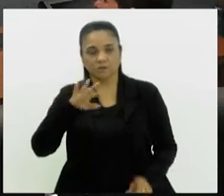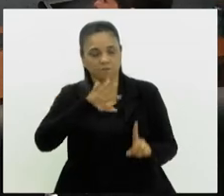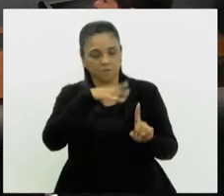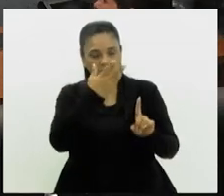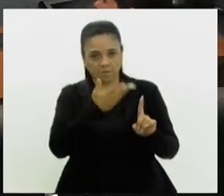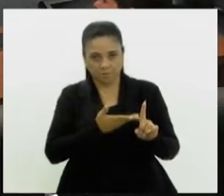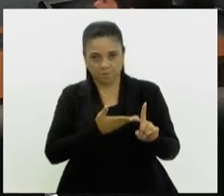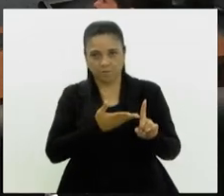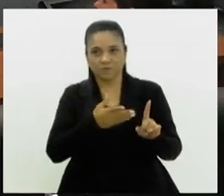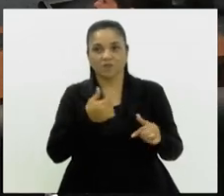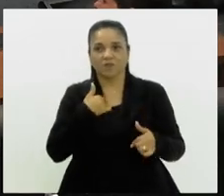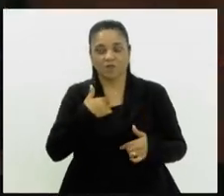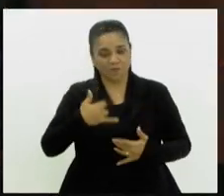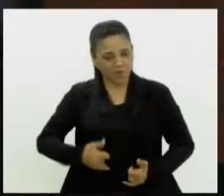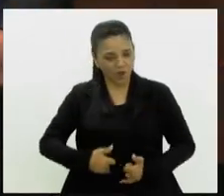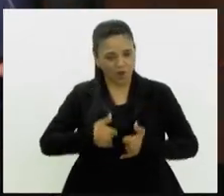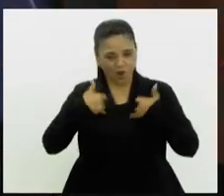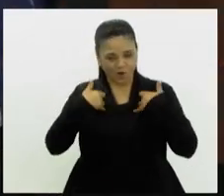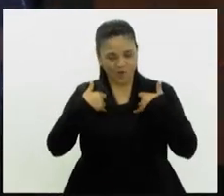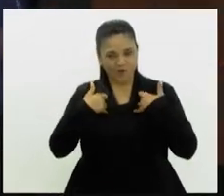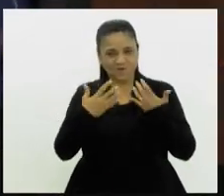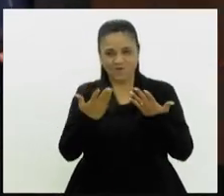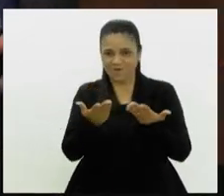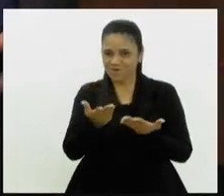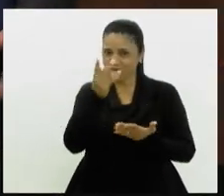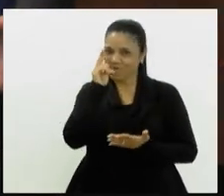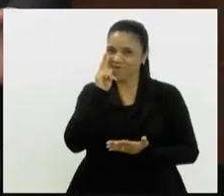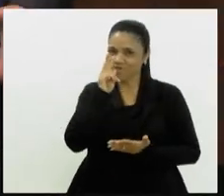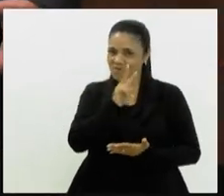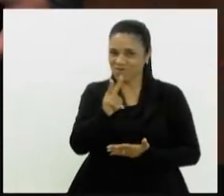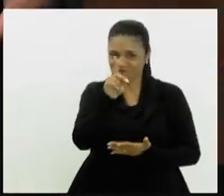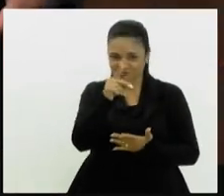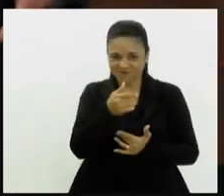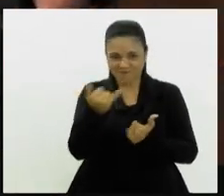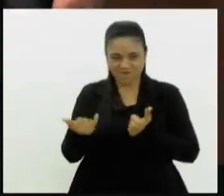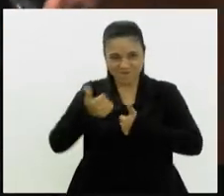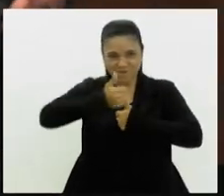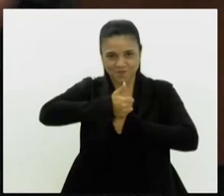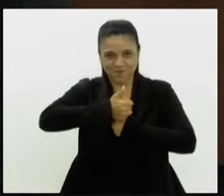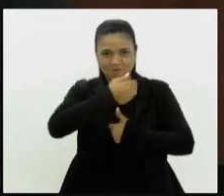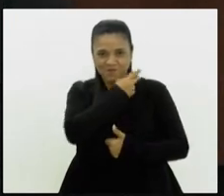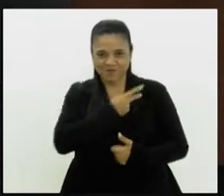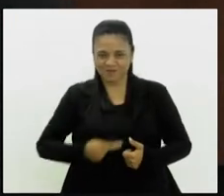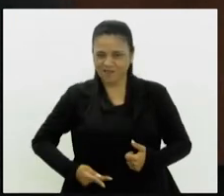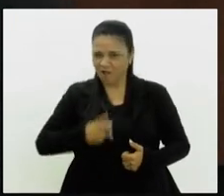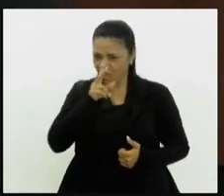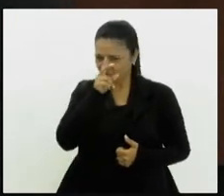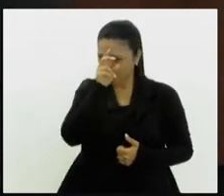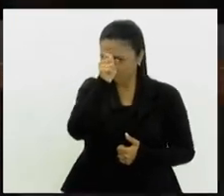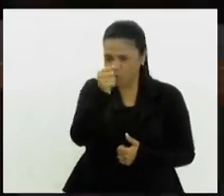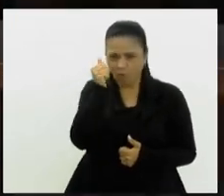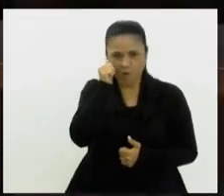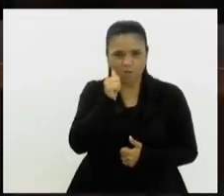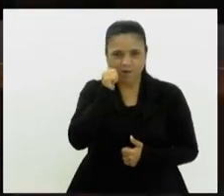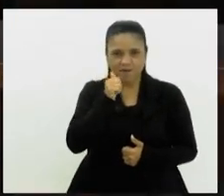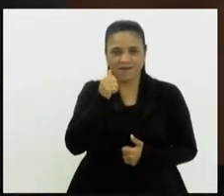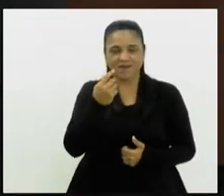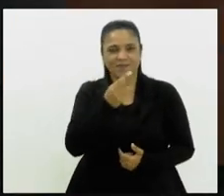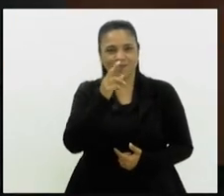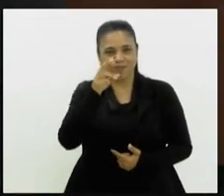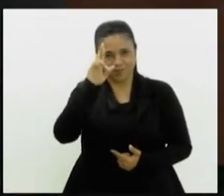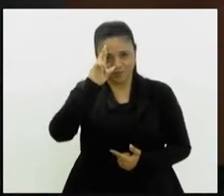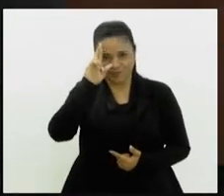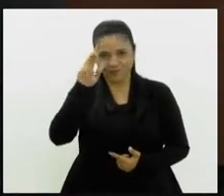Primeiro, é uma honra ver Vossa Excelência presidindo essa casa, força da mulher, doutora Marta Rocha.